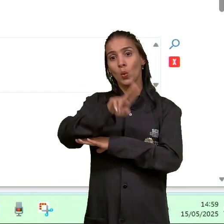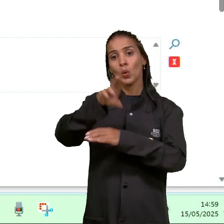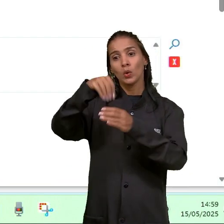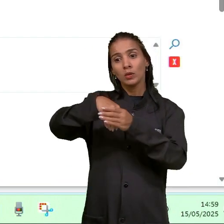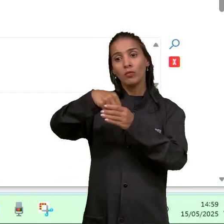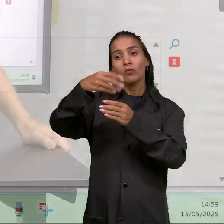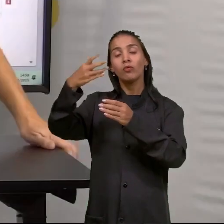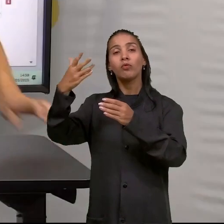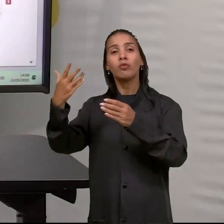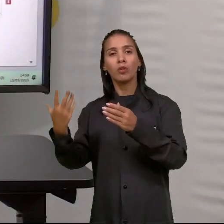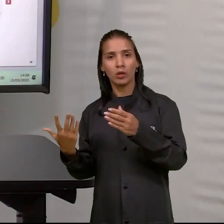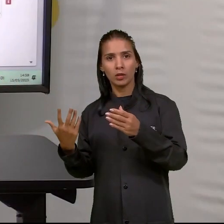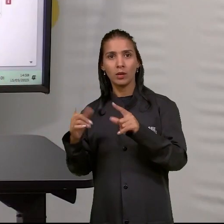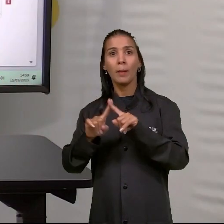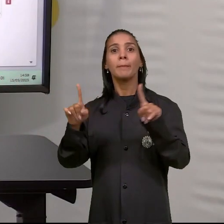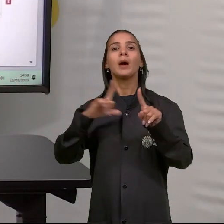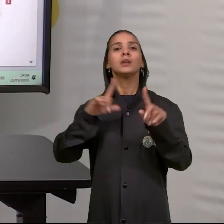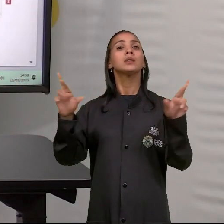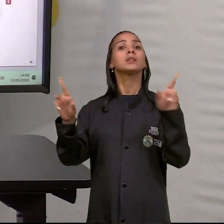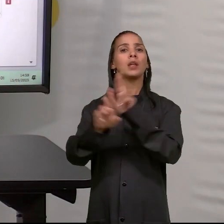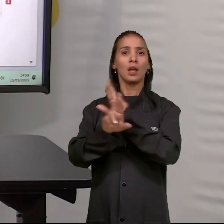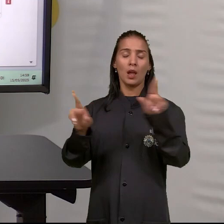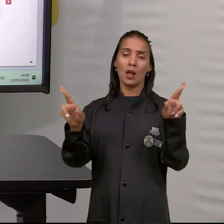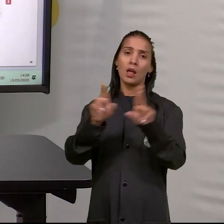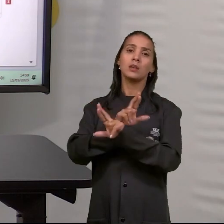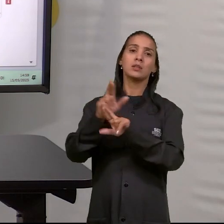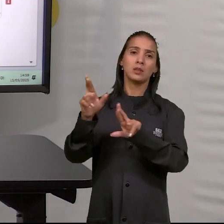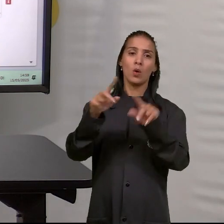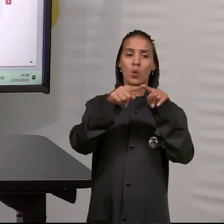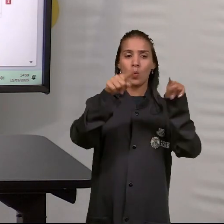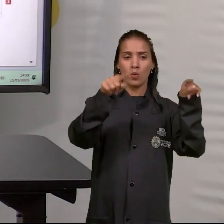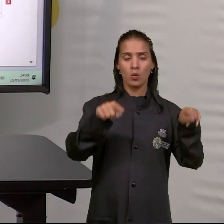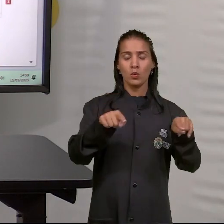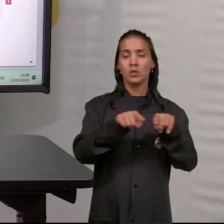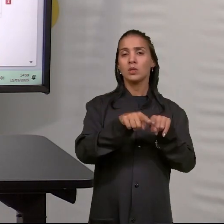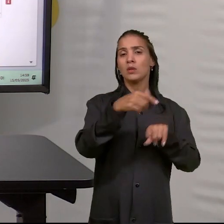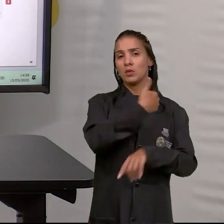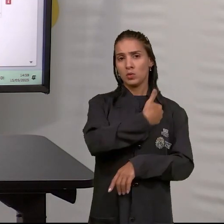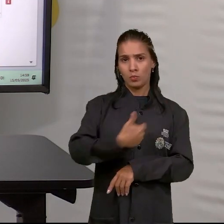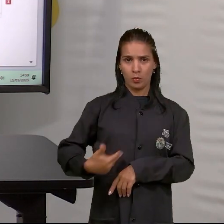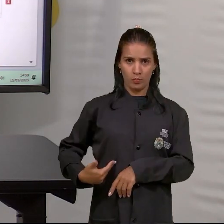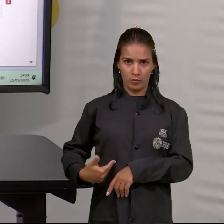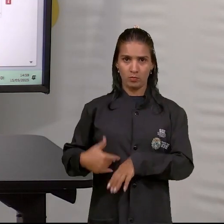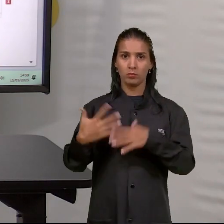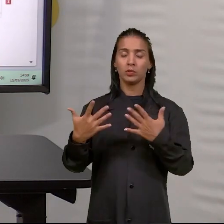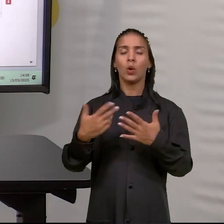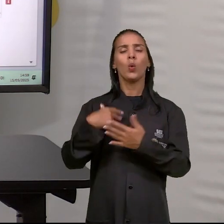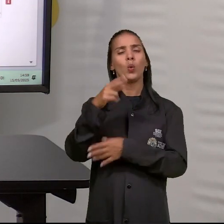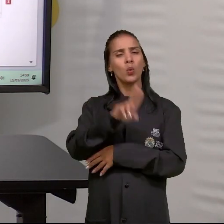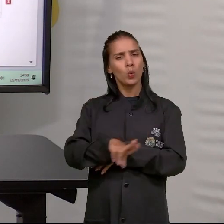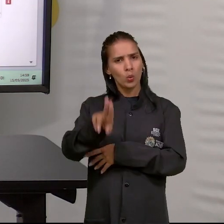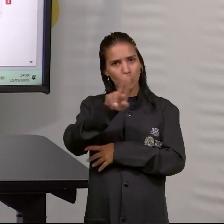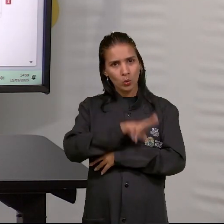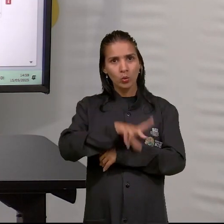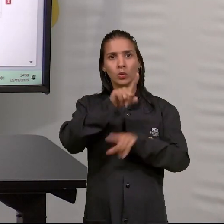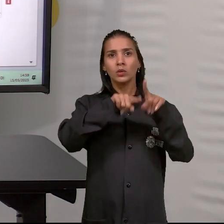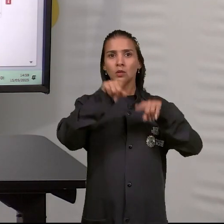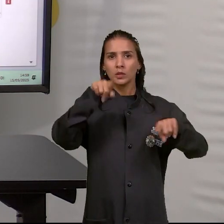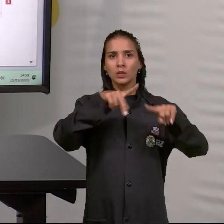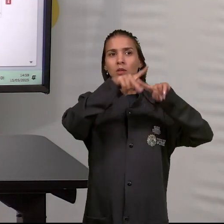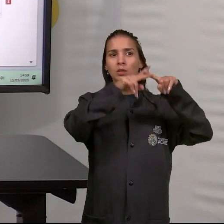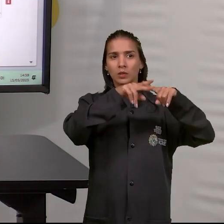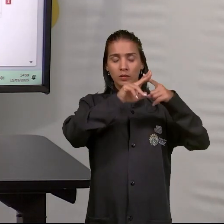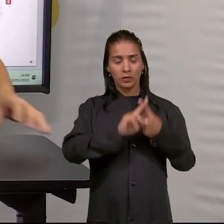fora do SEI, mas que ela tem uma relação com o Estado. Então, utilize esta ferramenta de